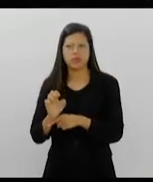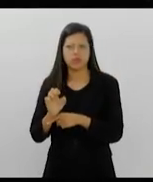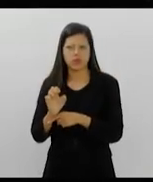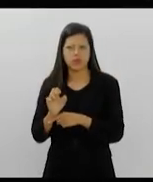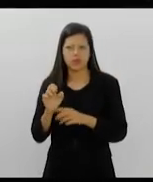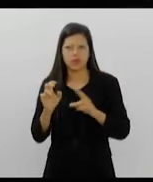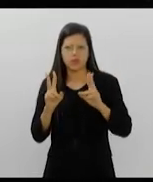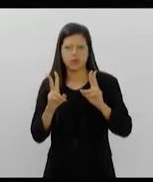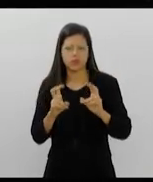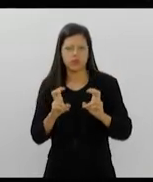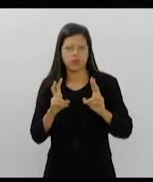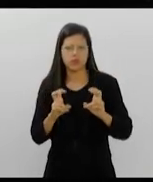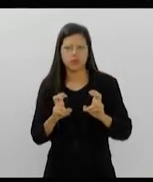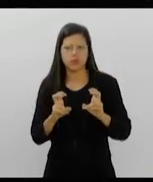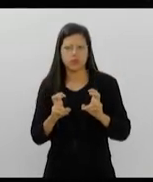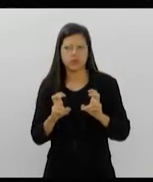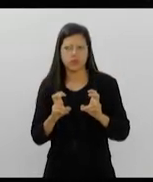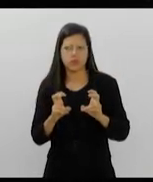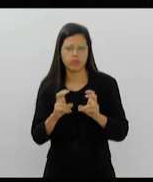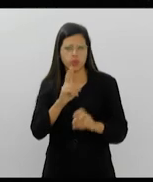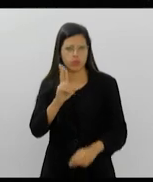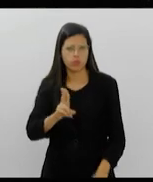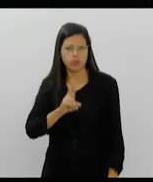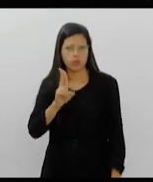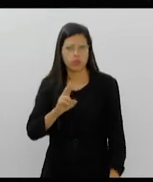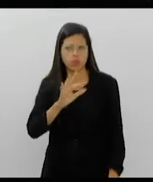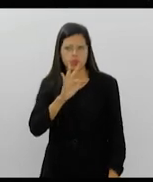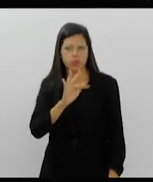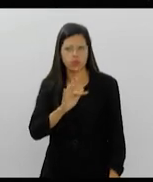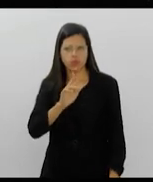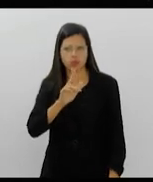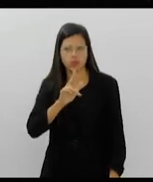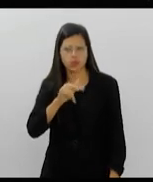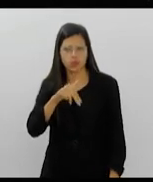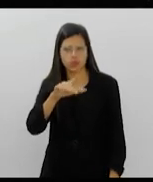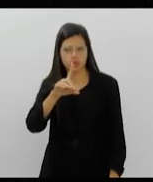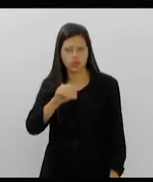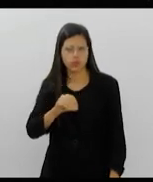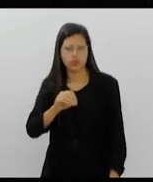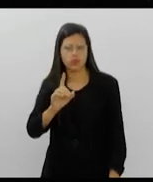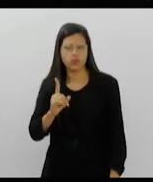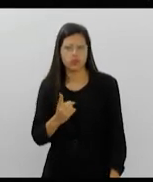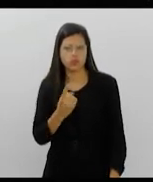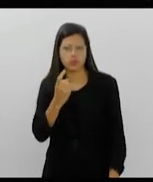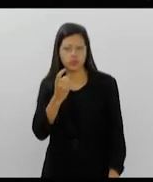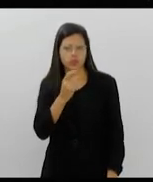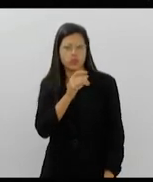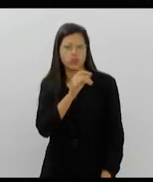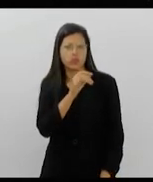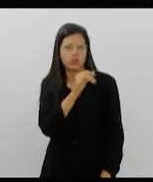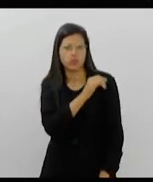à aplicação dos fundos, do Fundo Único do Rio Previdência, né,